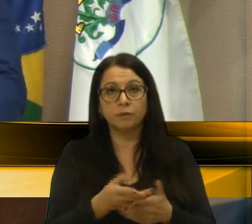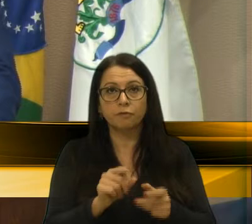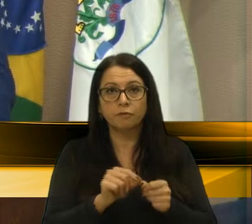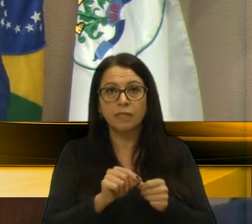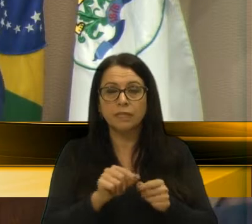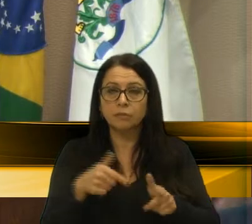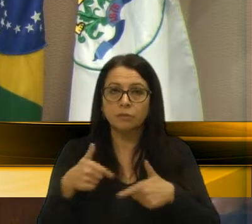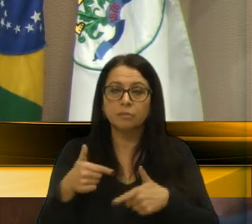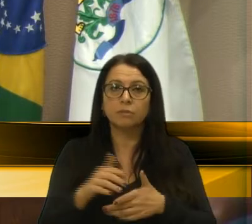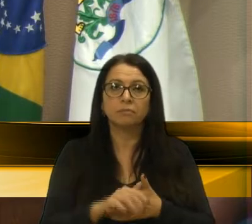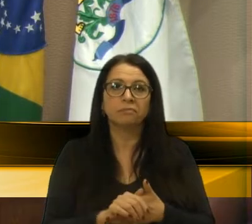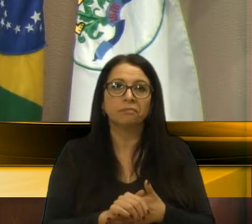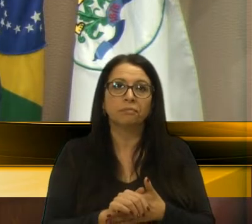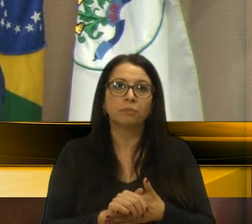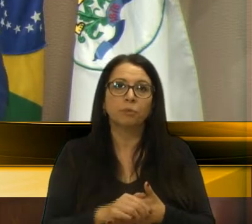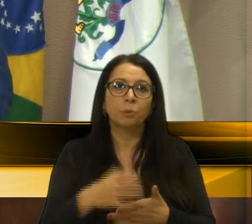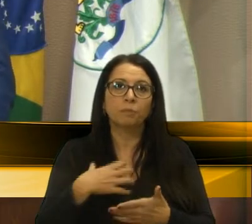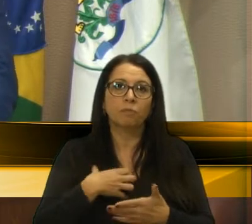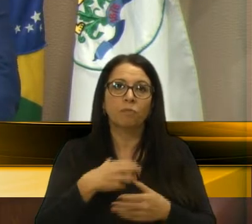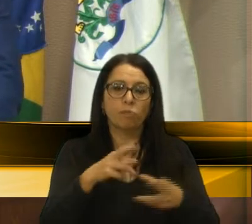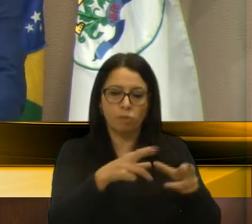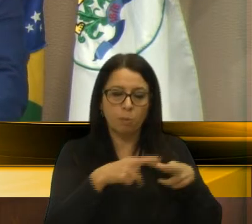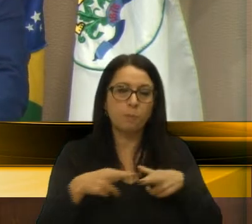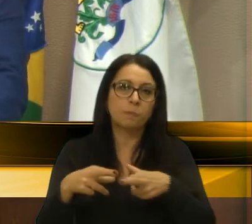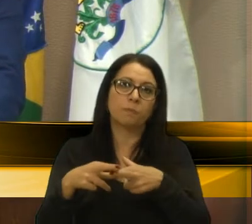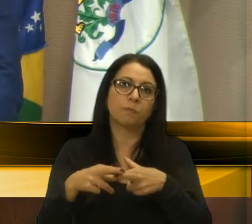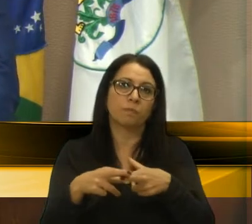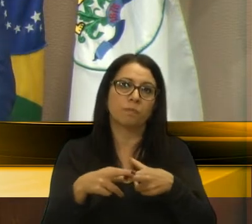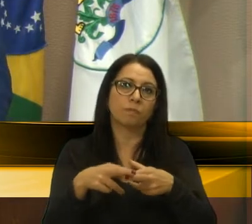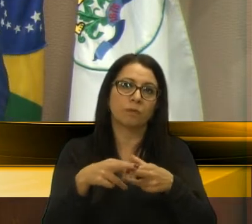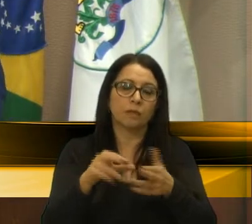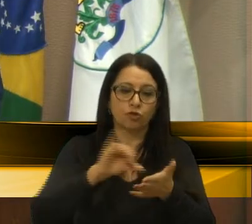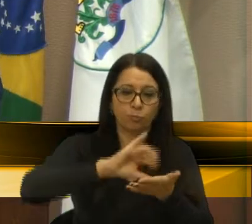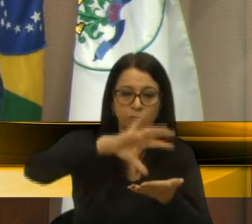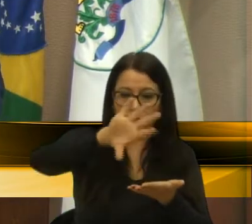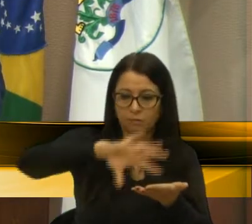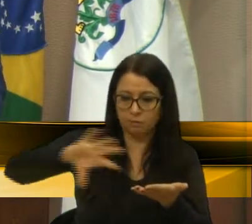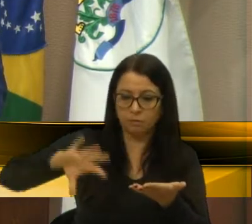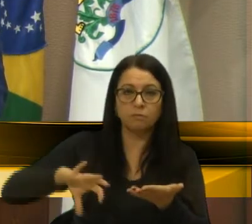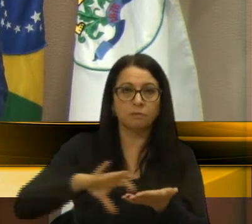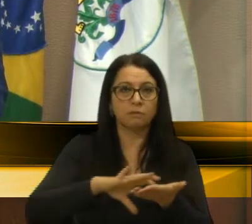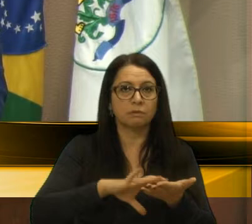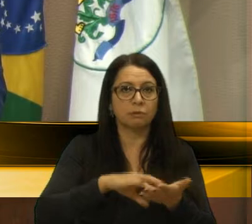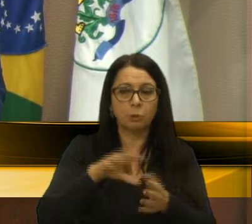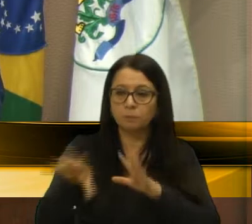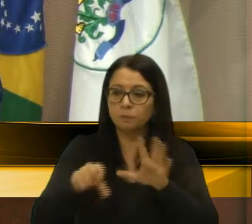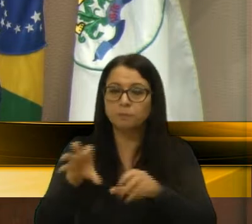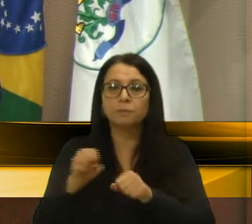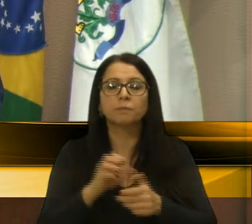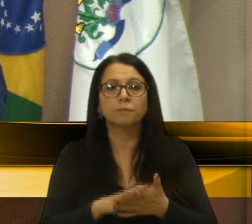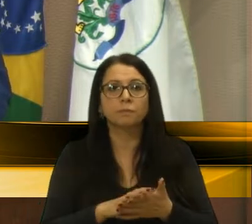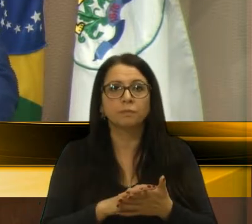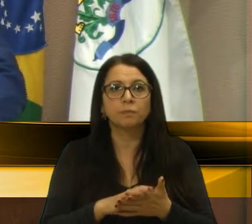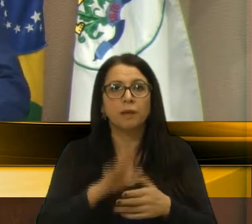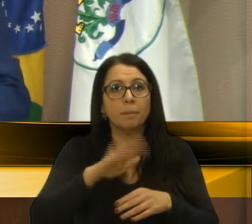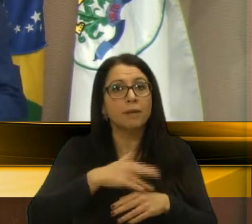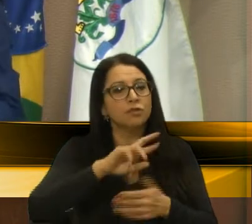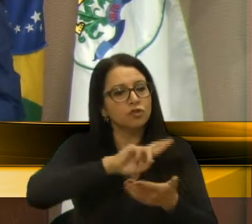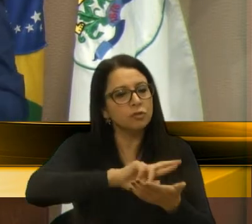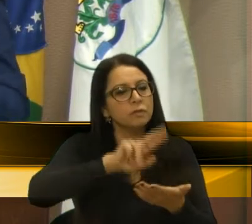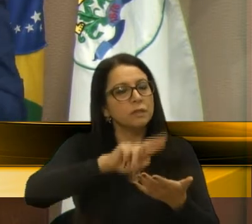esse trabalho de forma regionalizada, de forma descentralizada e de buscar as